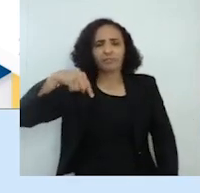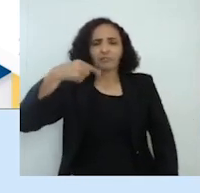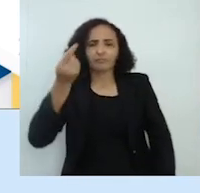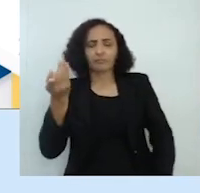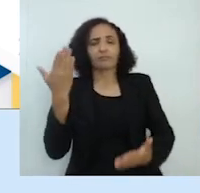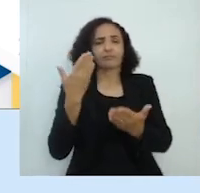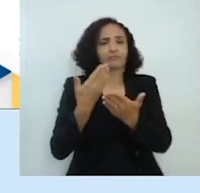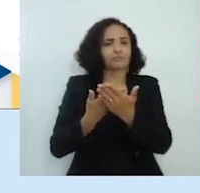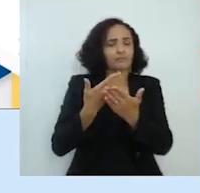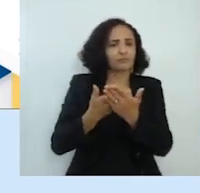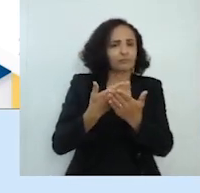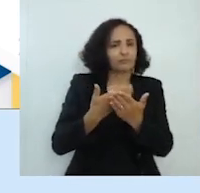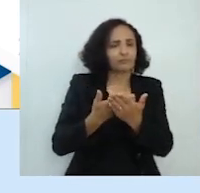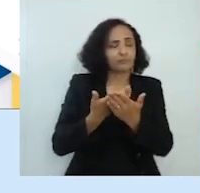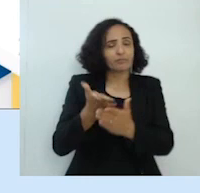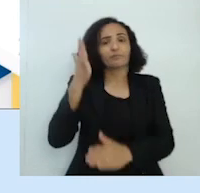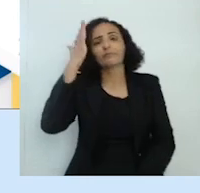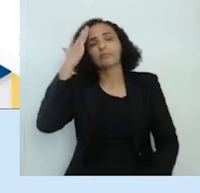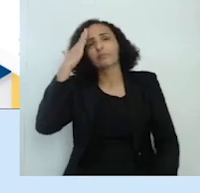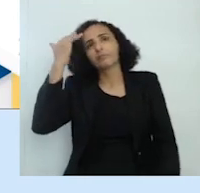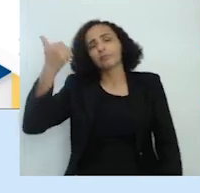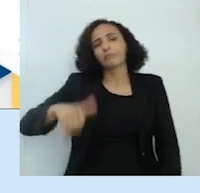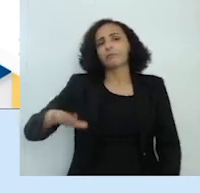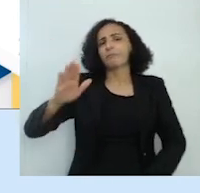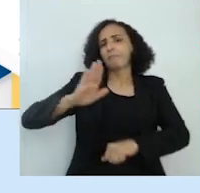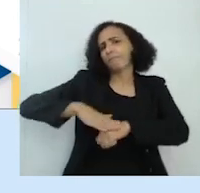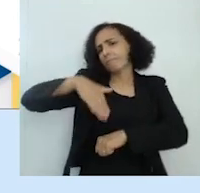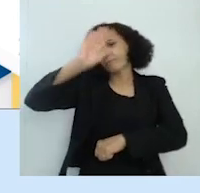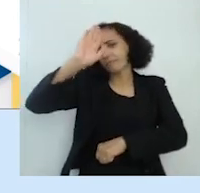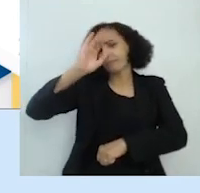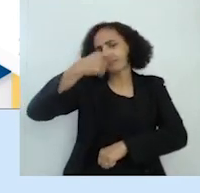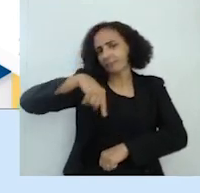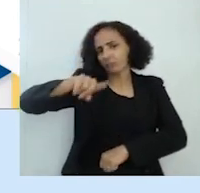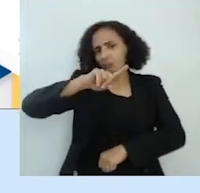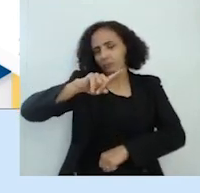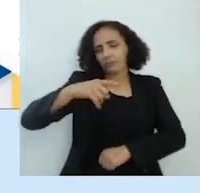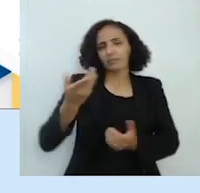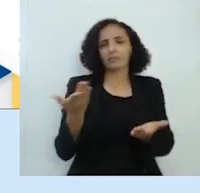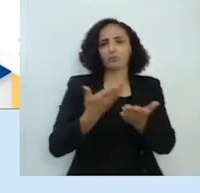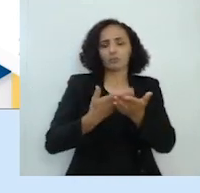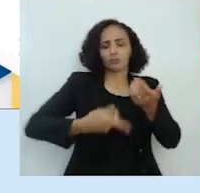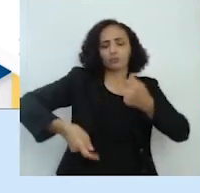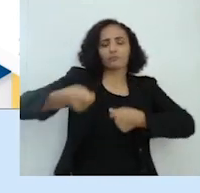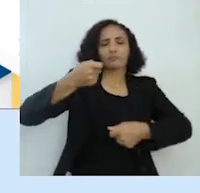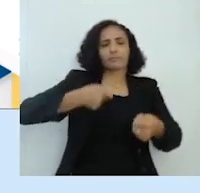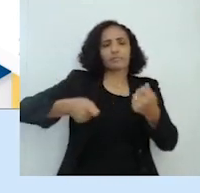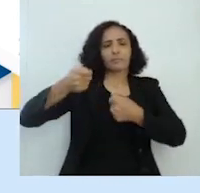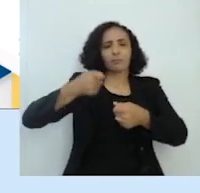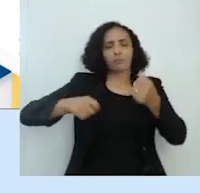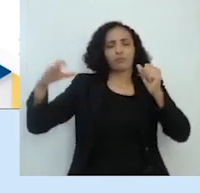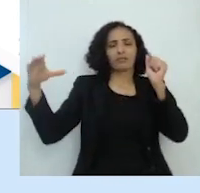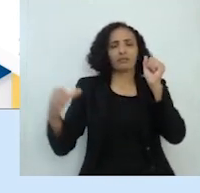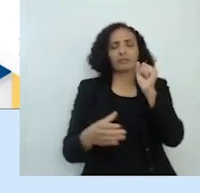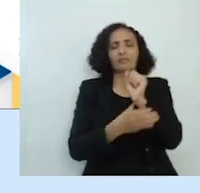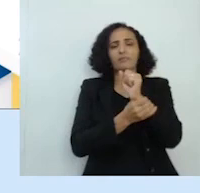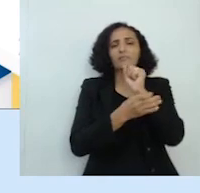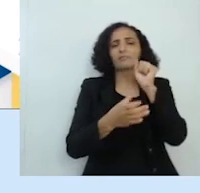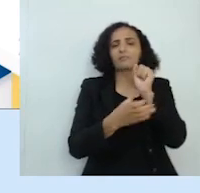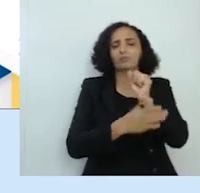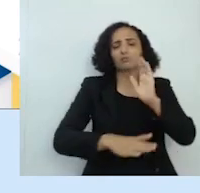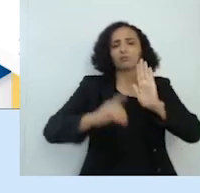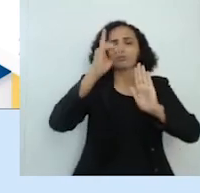atenção. Que defende a ingerência do Estado na economia, de modo que assegura o bem-estar de toda a